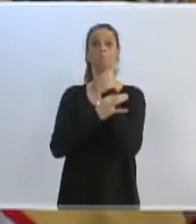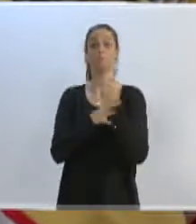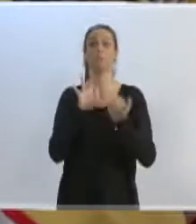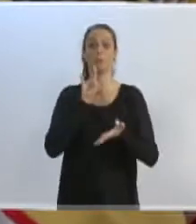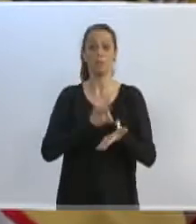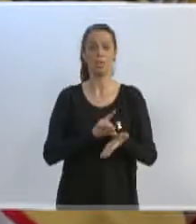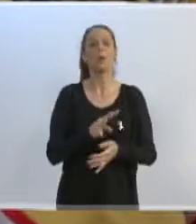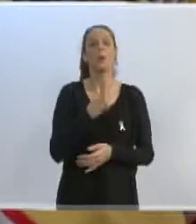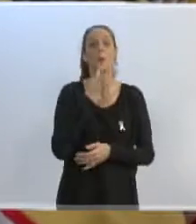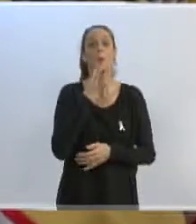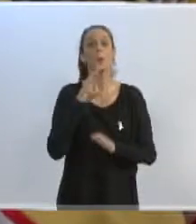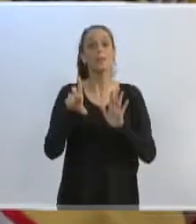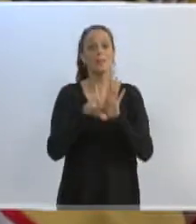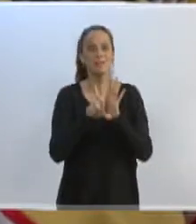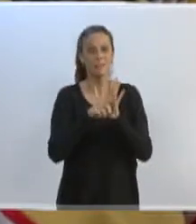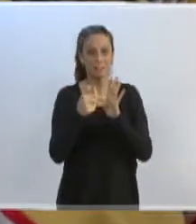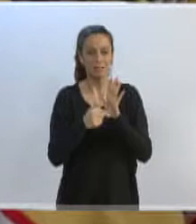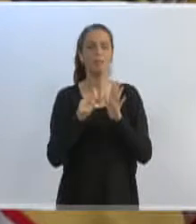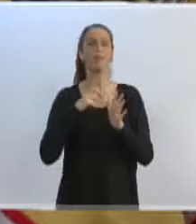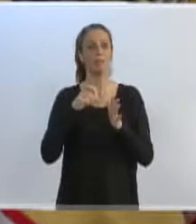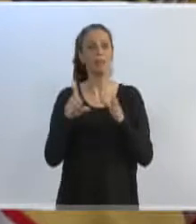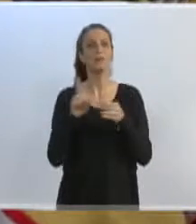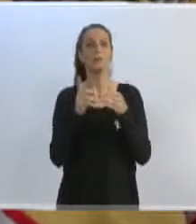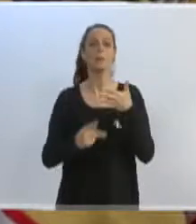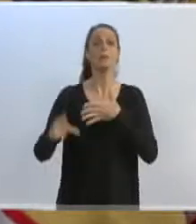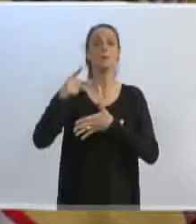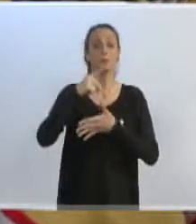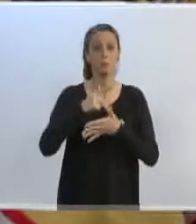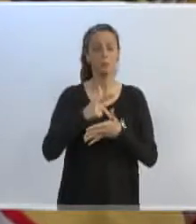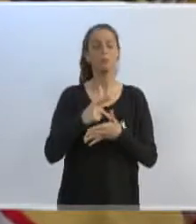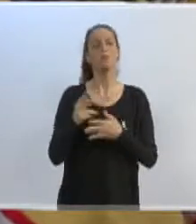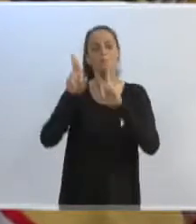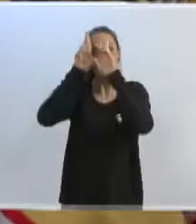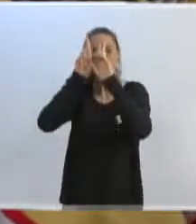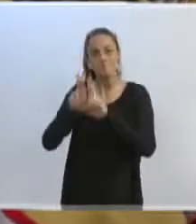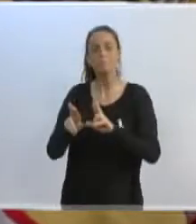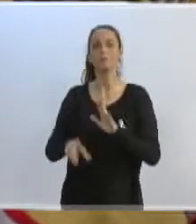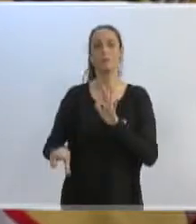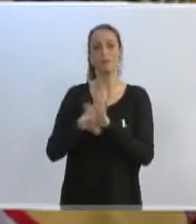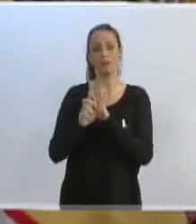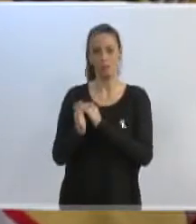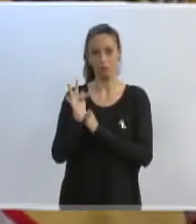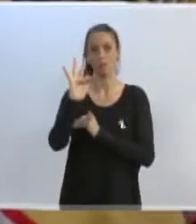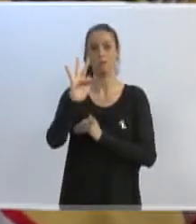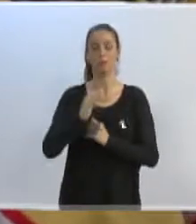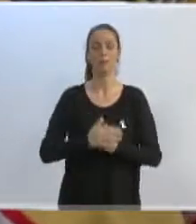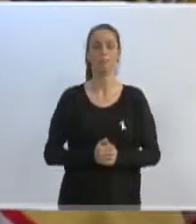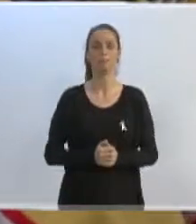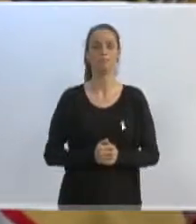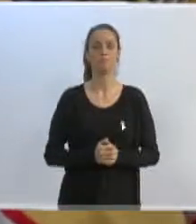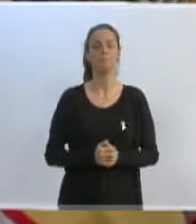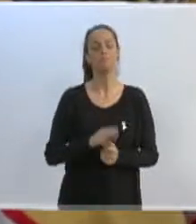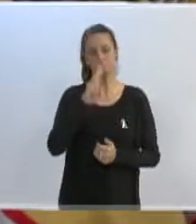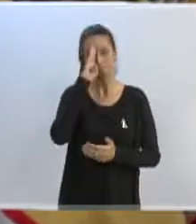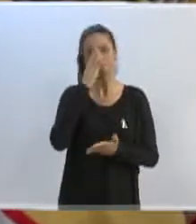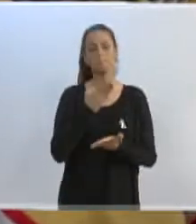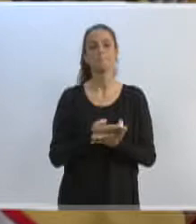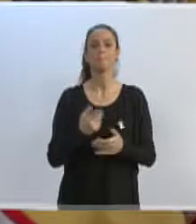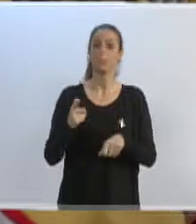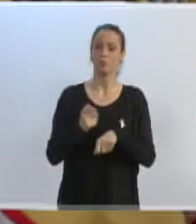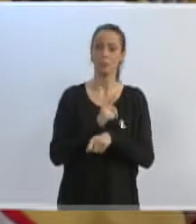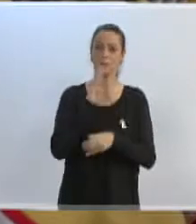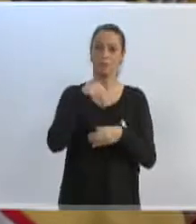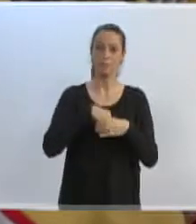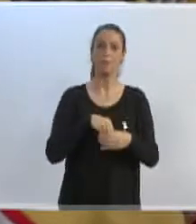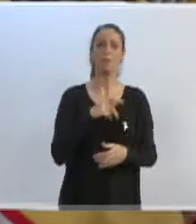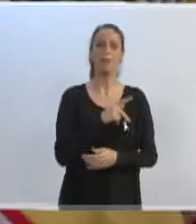o conhecimento desse atendimento prioritário, para facilitar e respeitar essa lei federal, né. Acreditamos também na nossa gestão interna da PPM